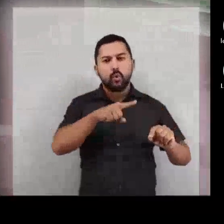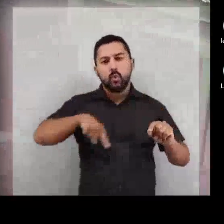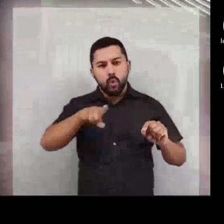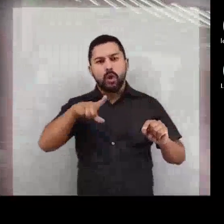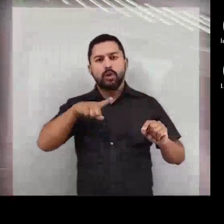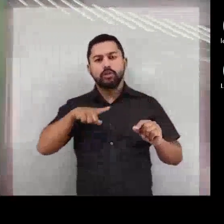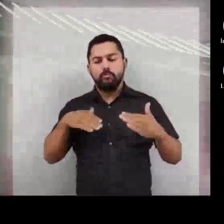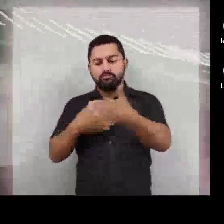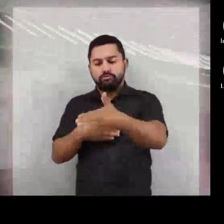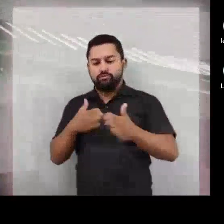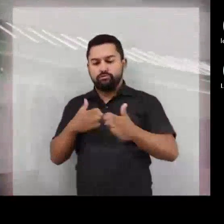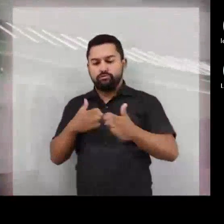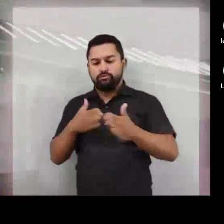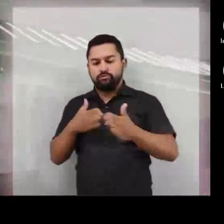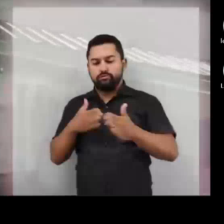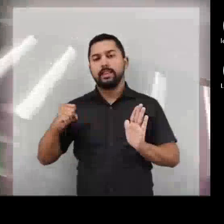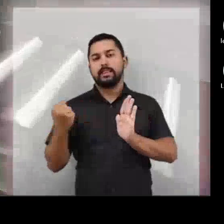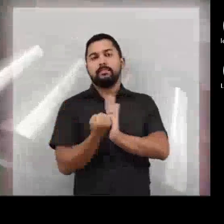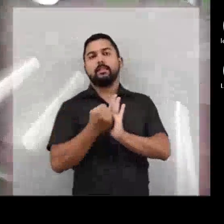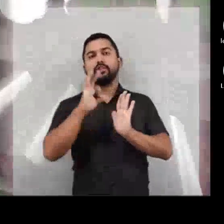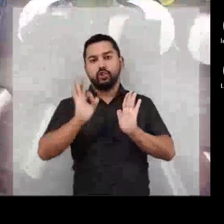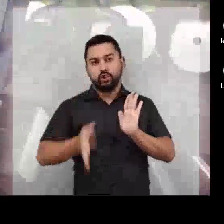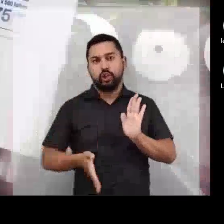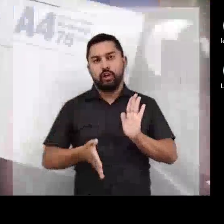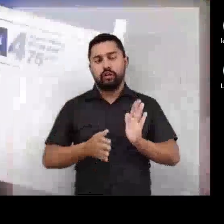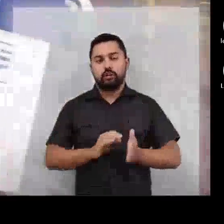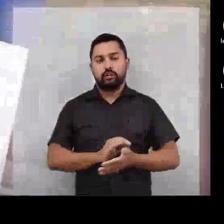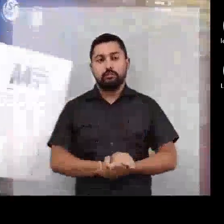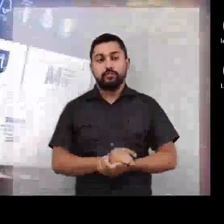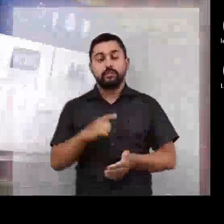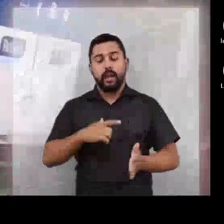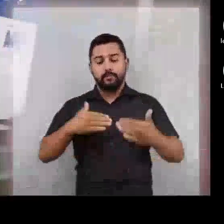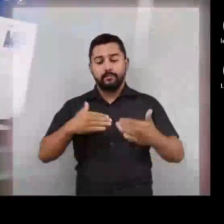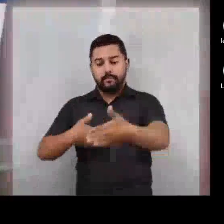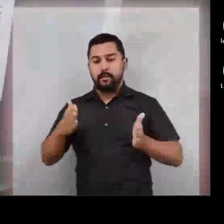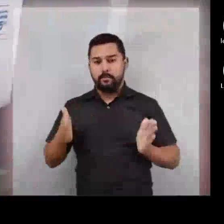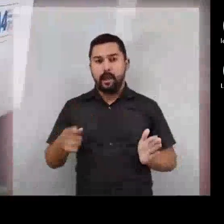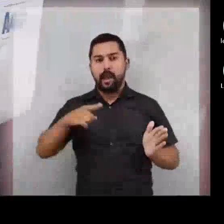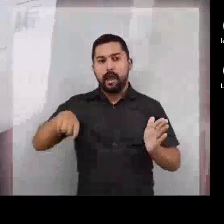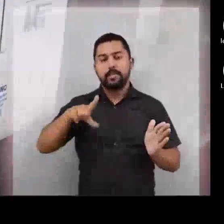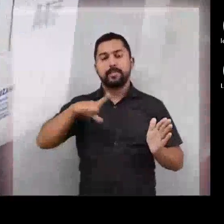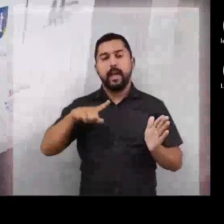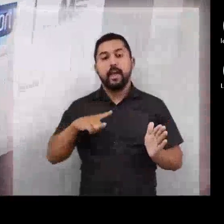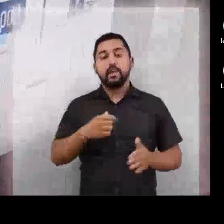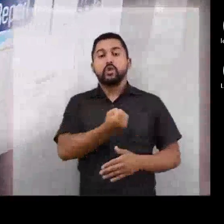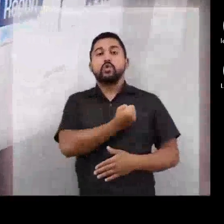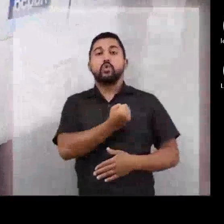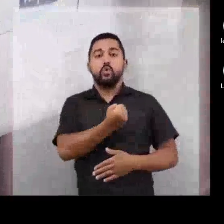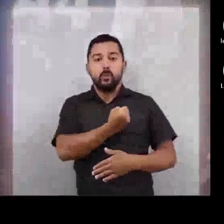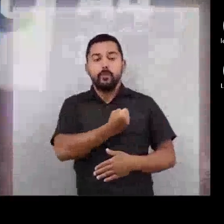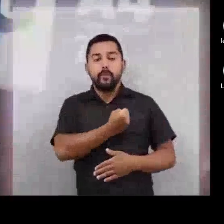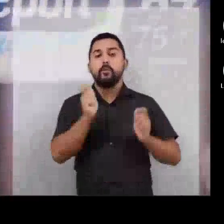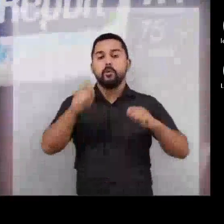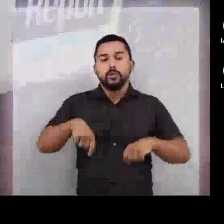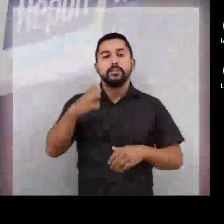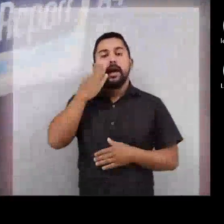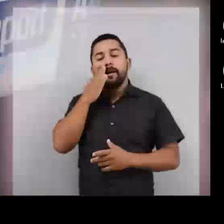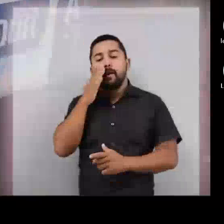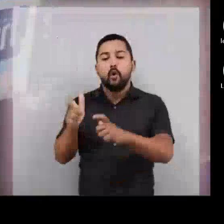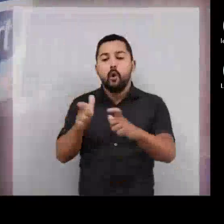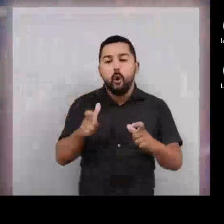totalmente reformuladas para facilitar sua identificação. Caixas e resmas recebem uma sequência numérica